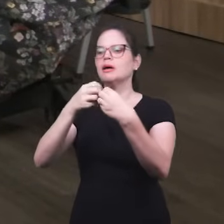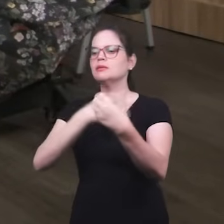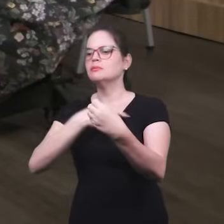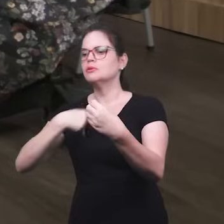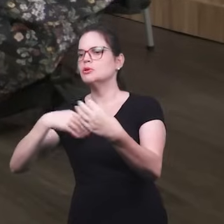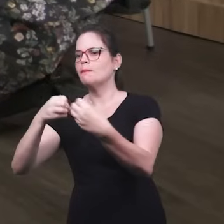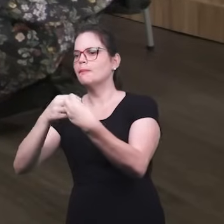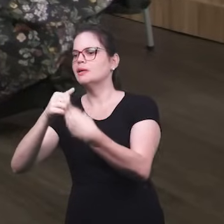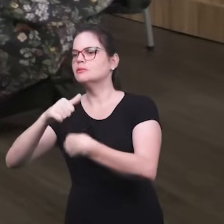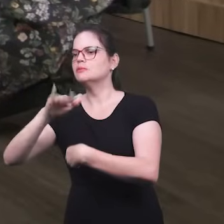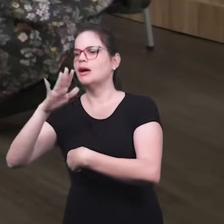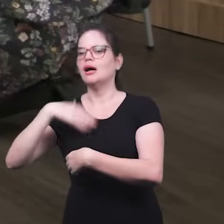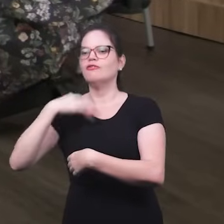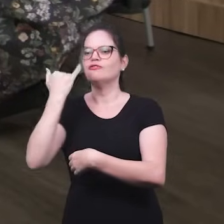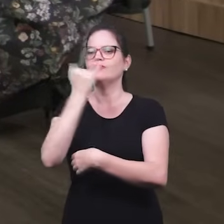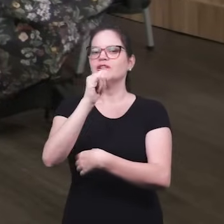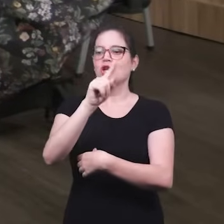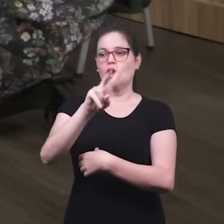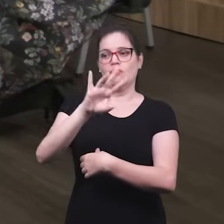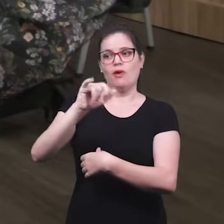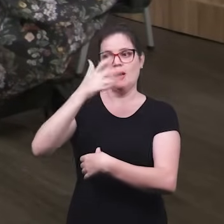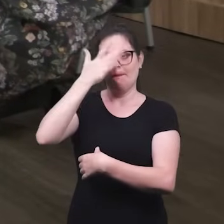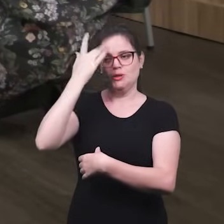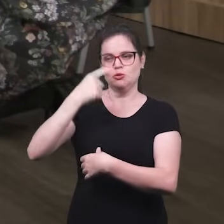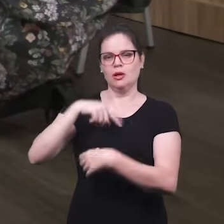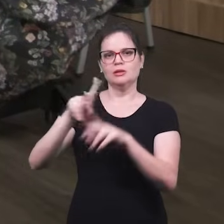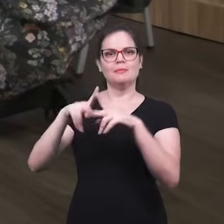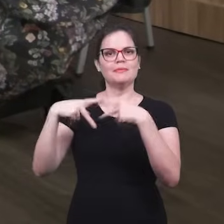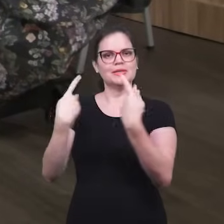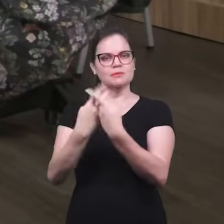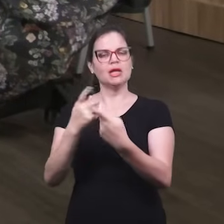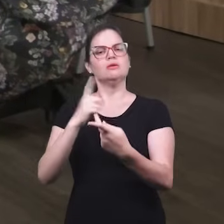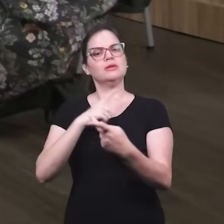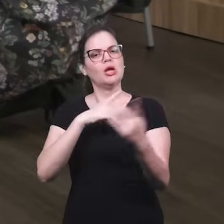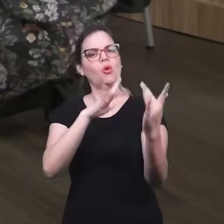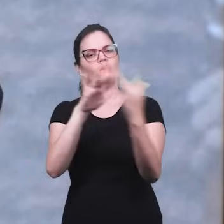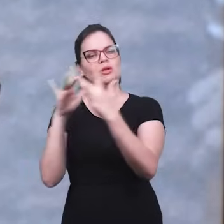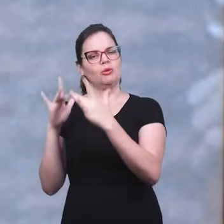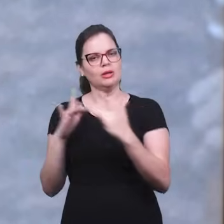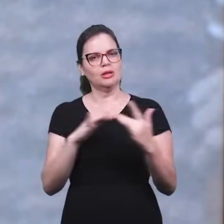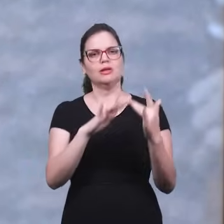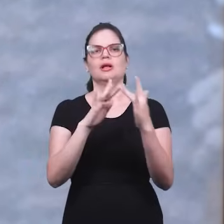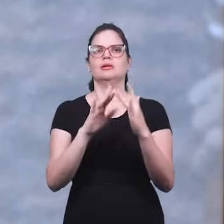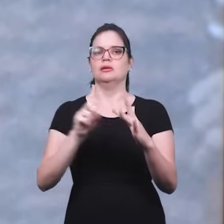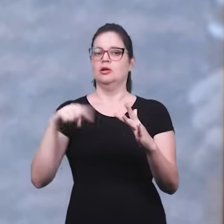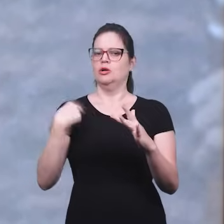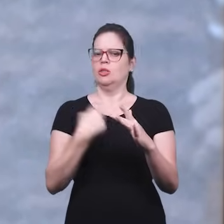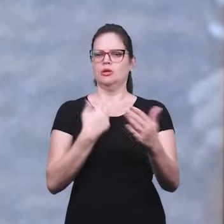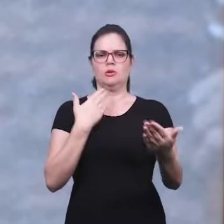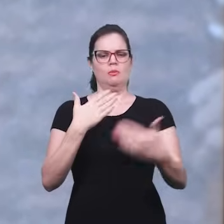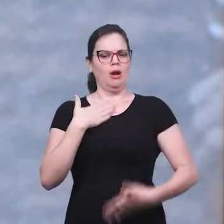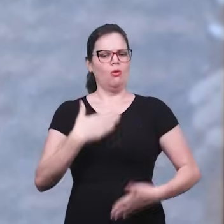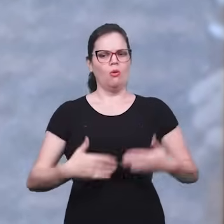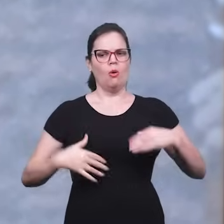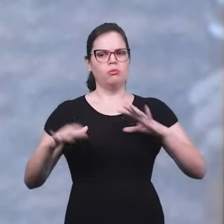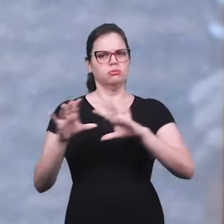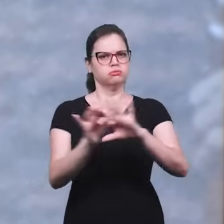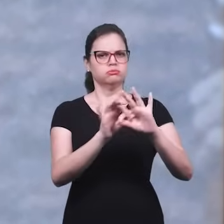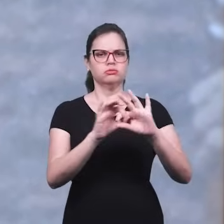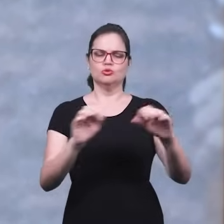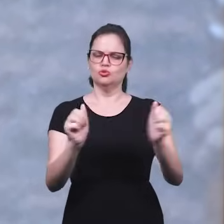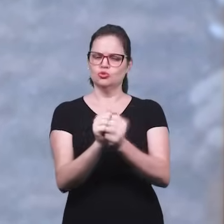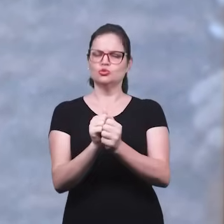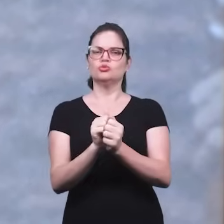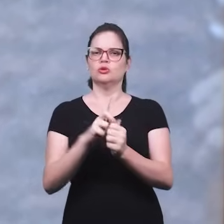está mais perto, já avisa, está indo uma pessoa, o presbitério tem todo o cuidado. Nós somos um corpo e vivemos